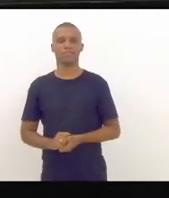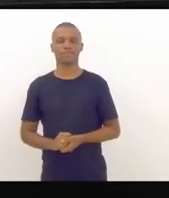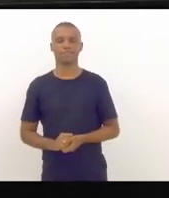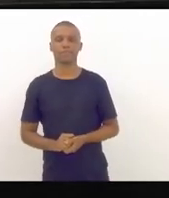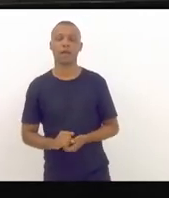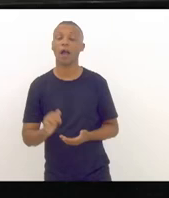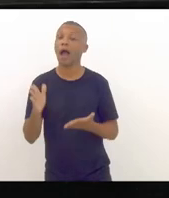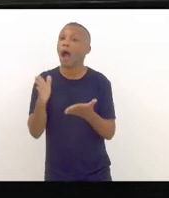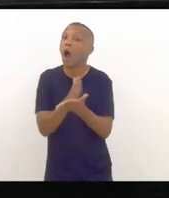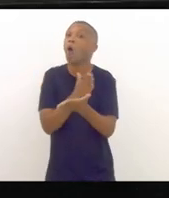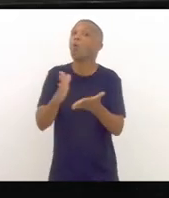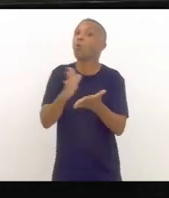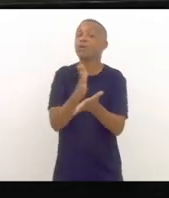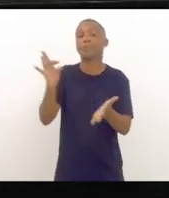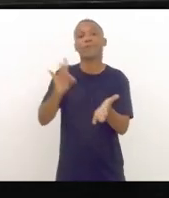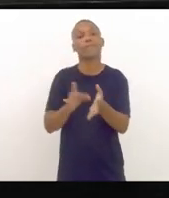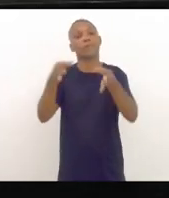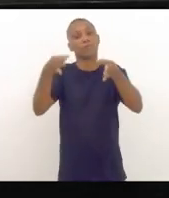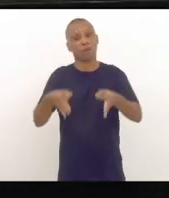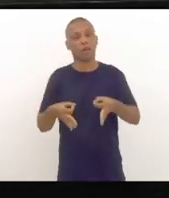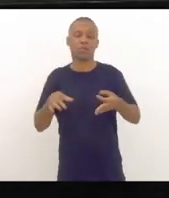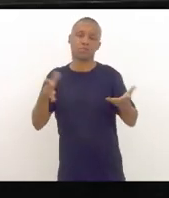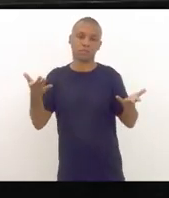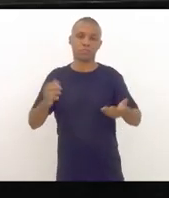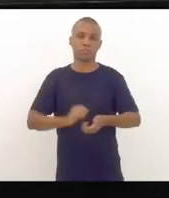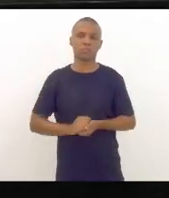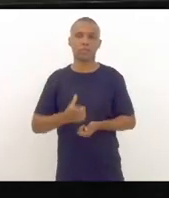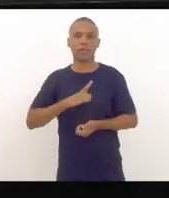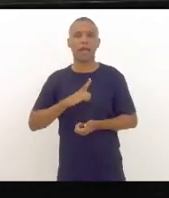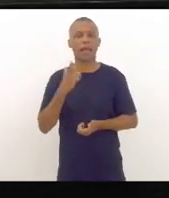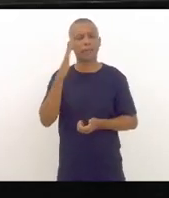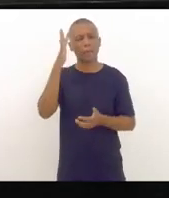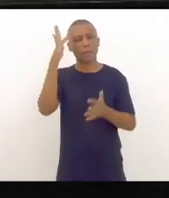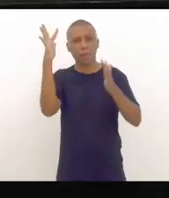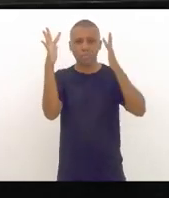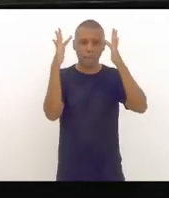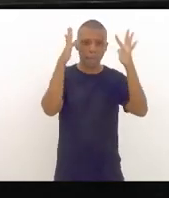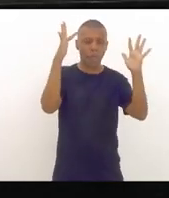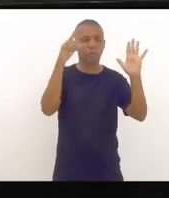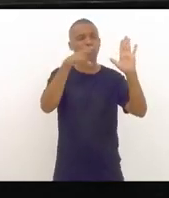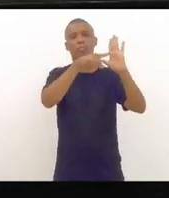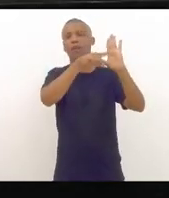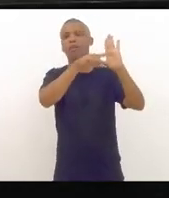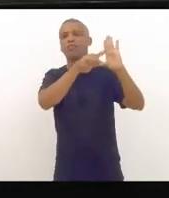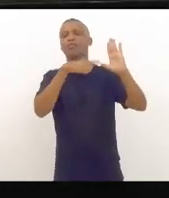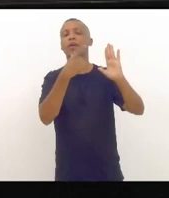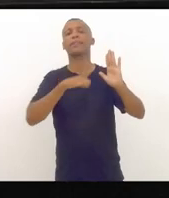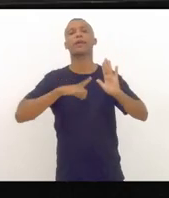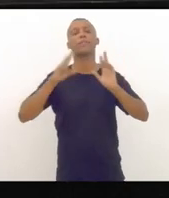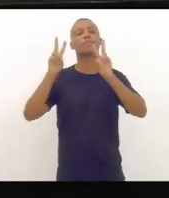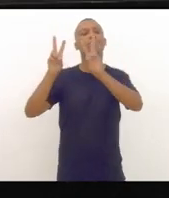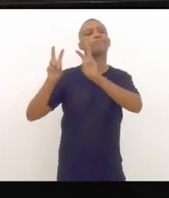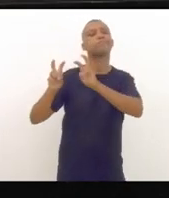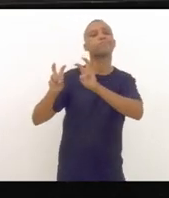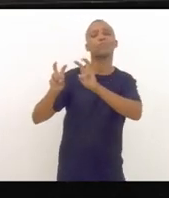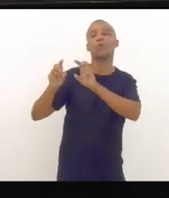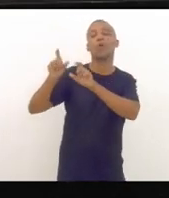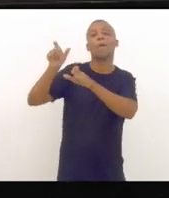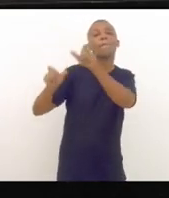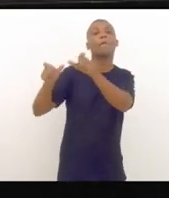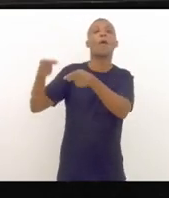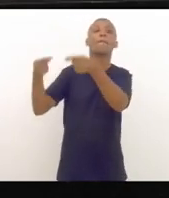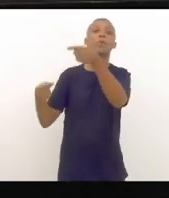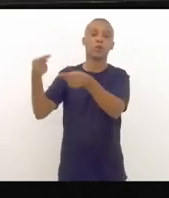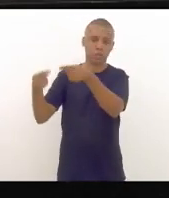alguns realmente fazem jus desses pensamentos que nós temos em relação aos políticos.